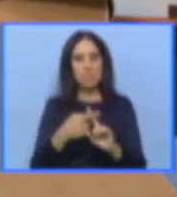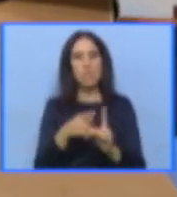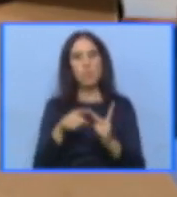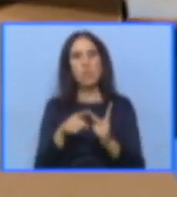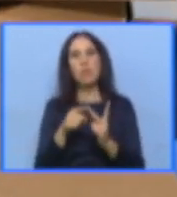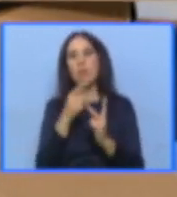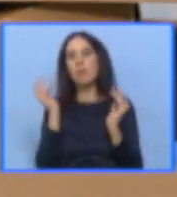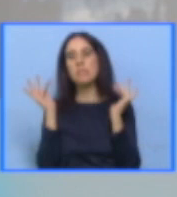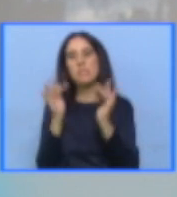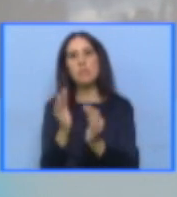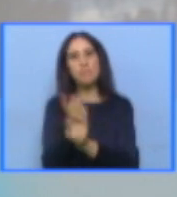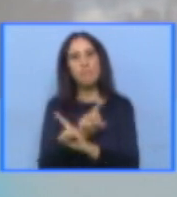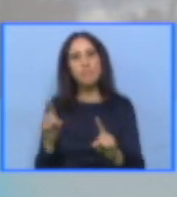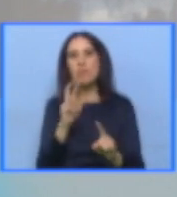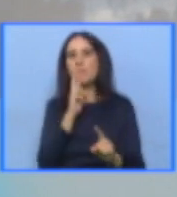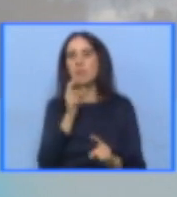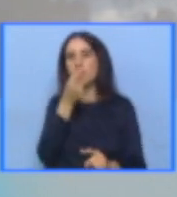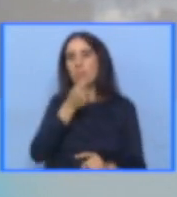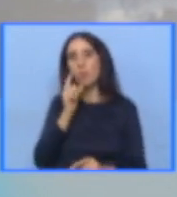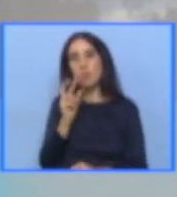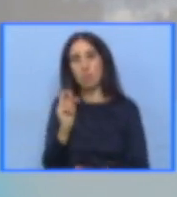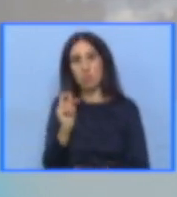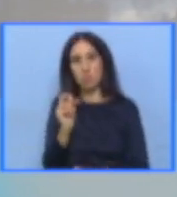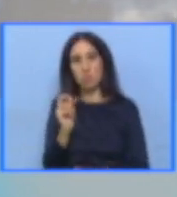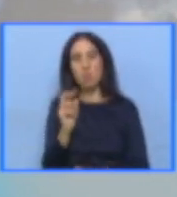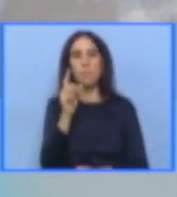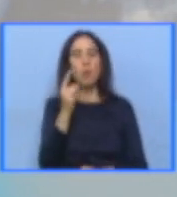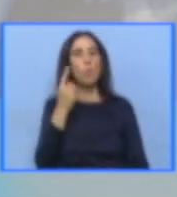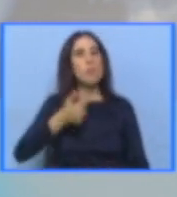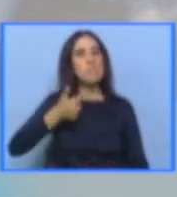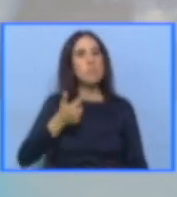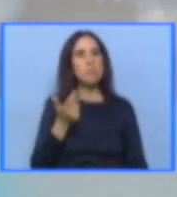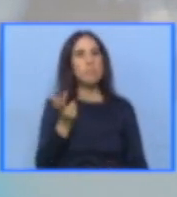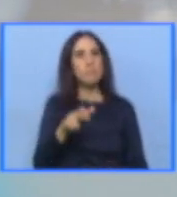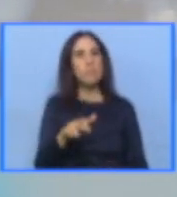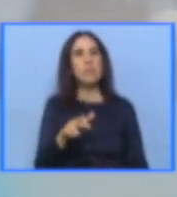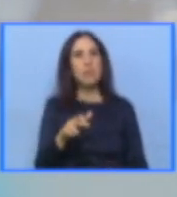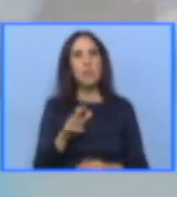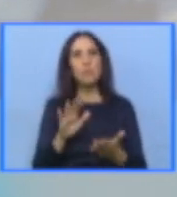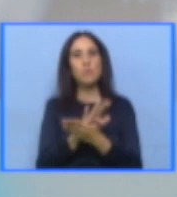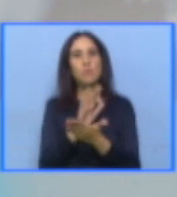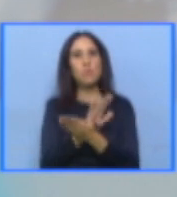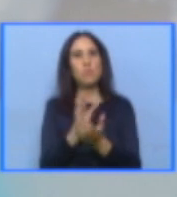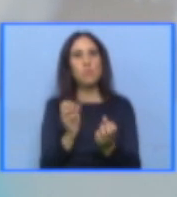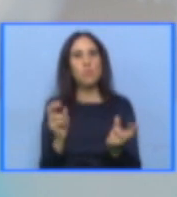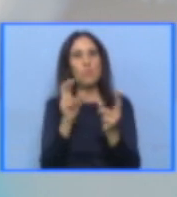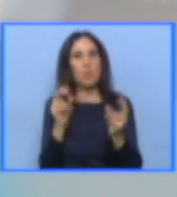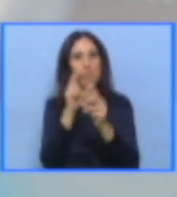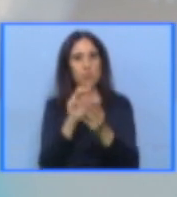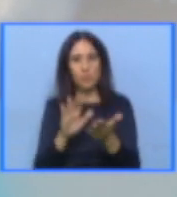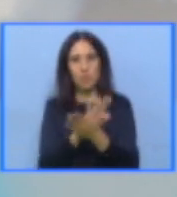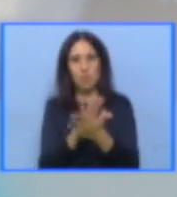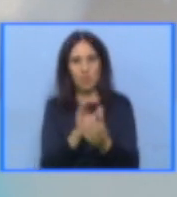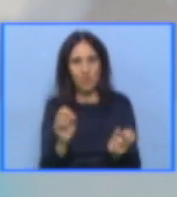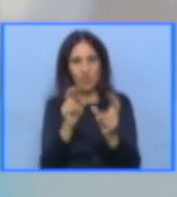13 de maio. Então, só que aí entra em cena um ponto fundamental, que é o surgimento do Jornal de Novidades. Então, o Jornal de Novidades